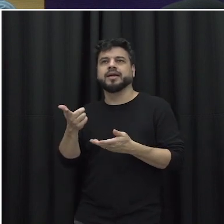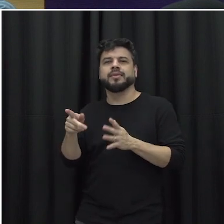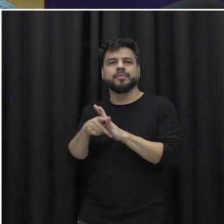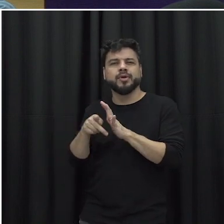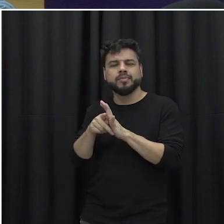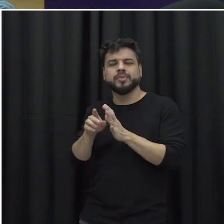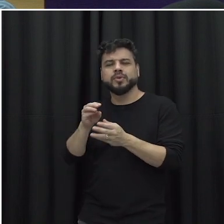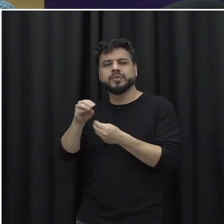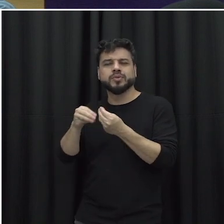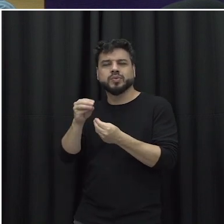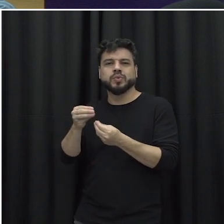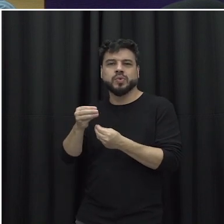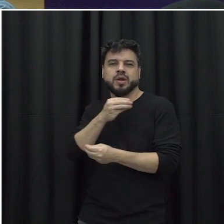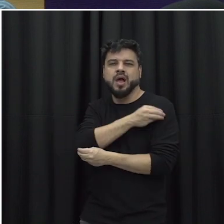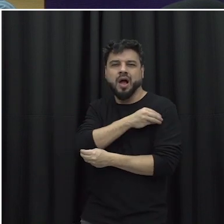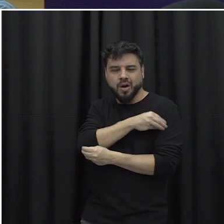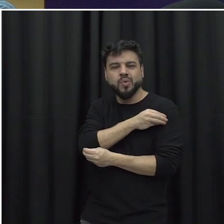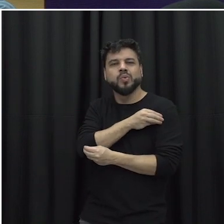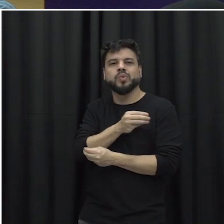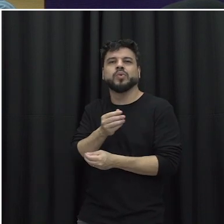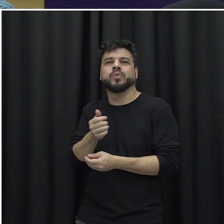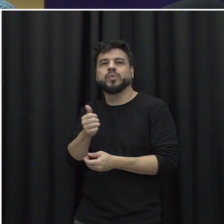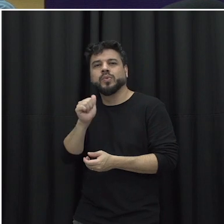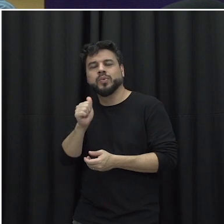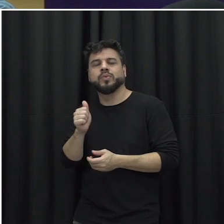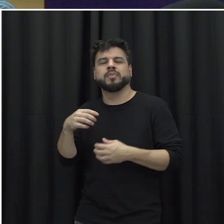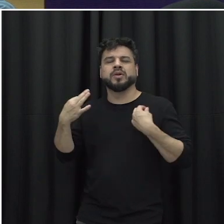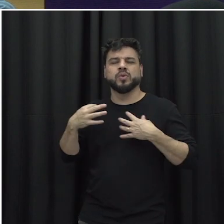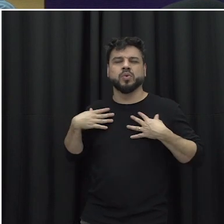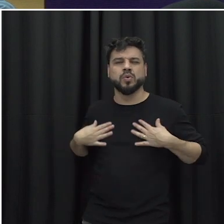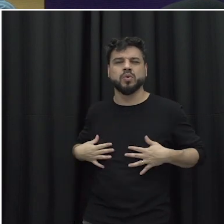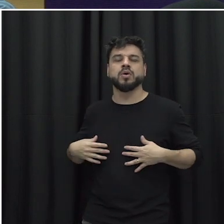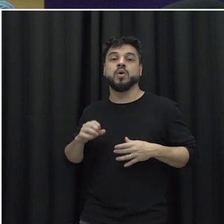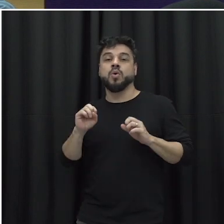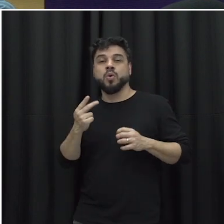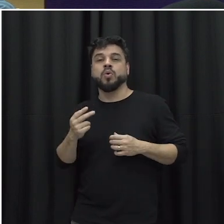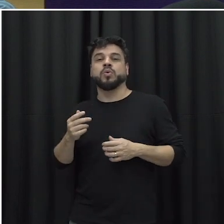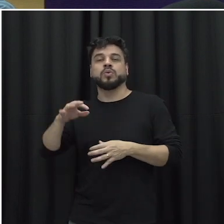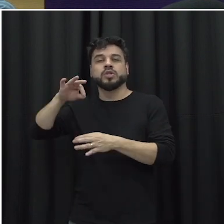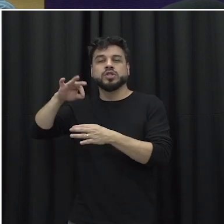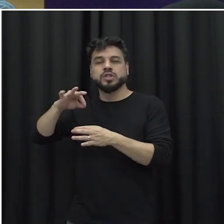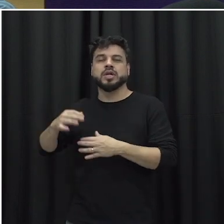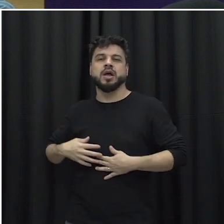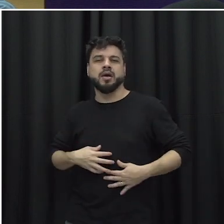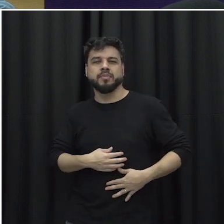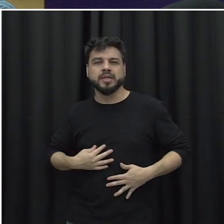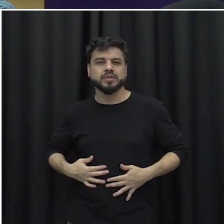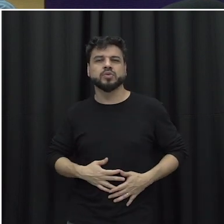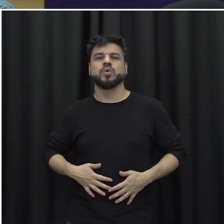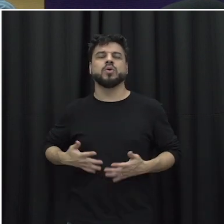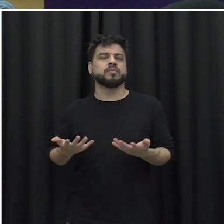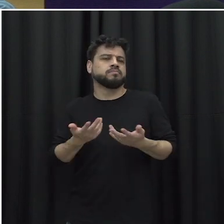tomam chá para o estômago. E aí eu queria saber quais são os riscos,